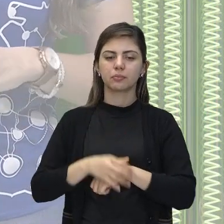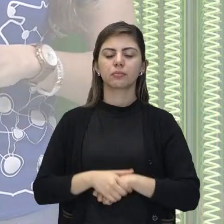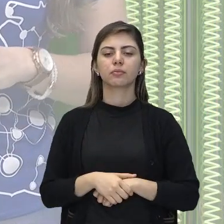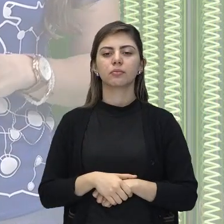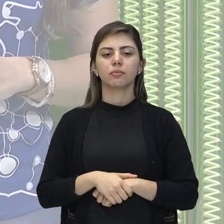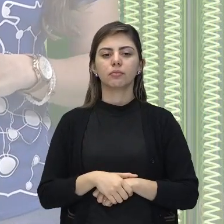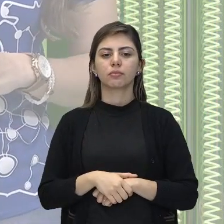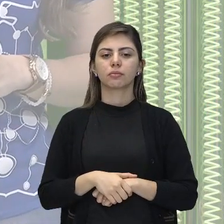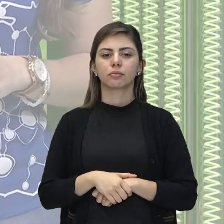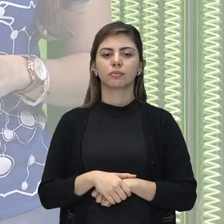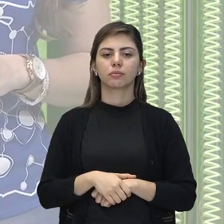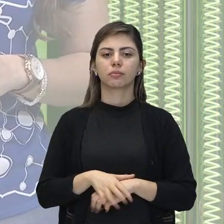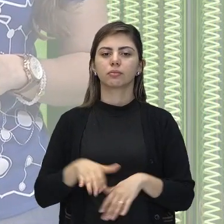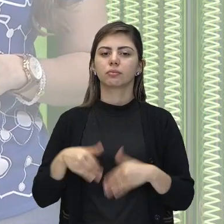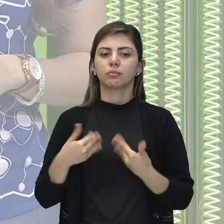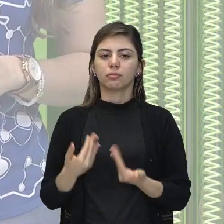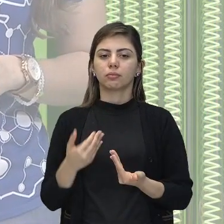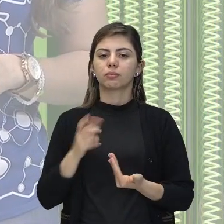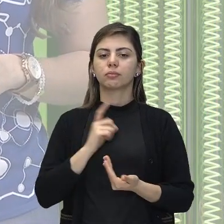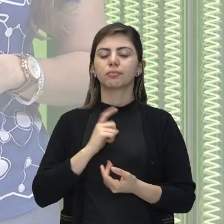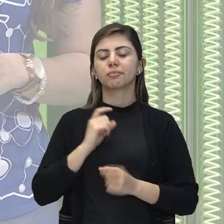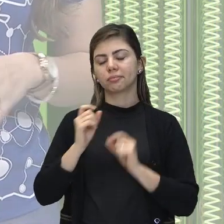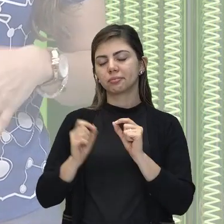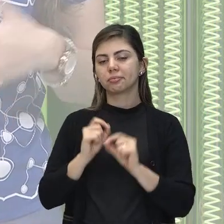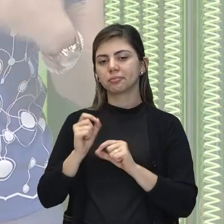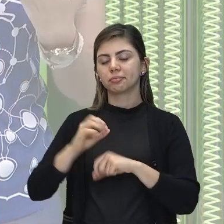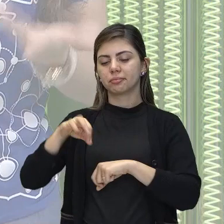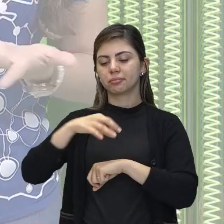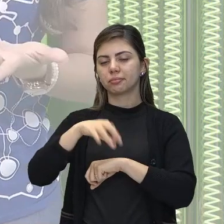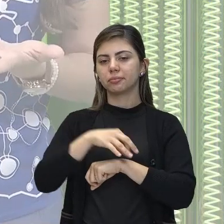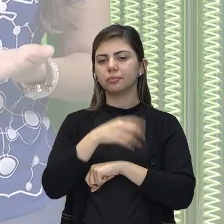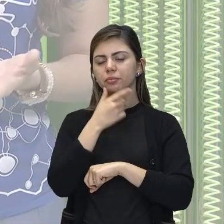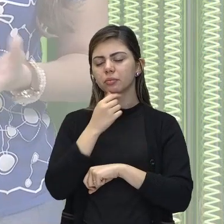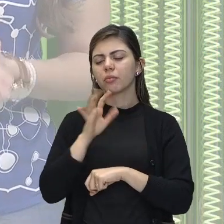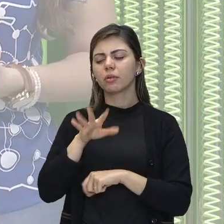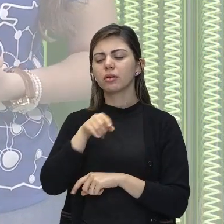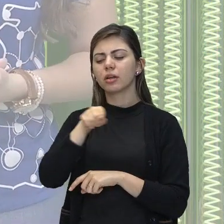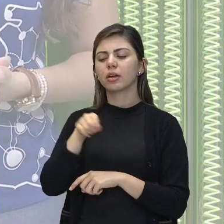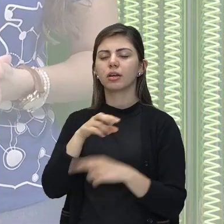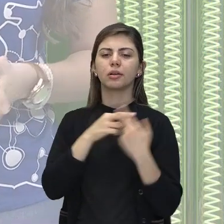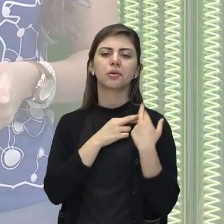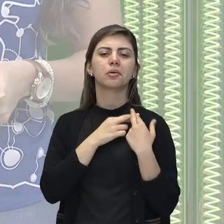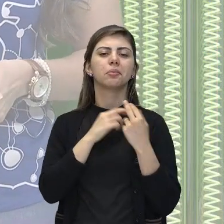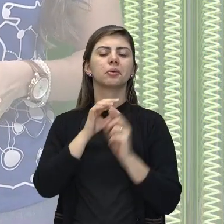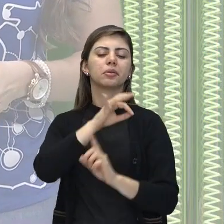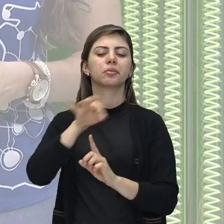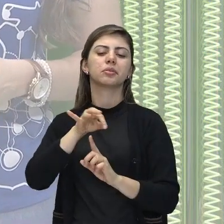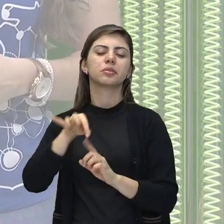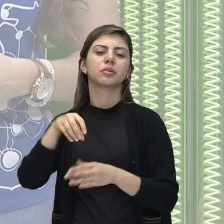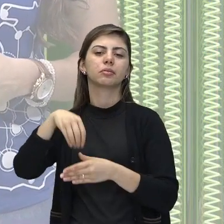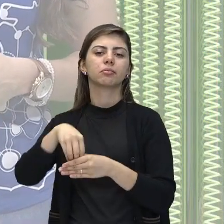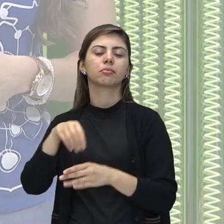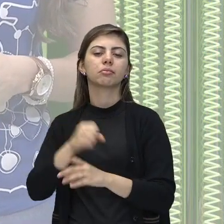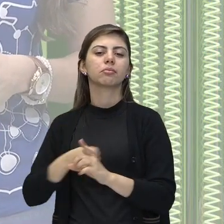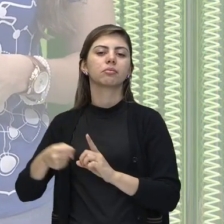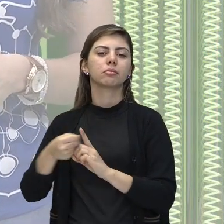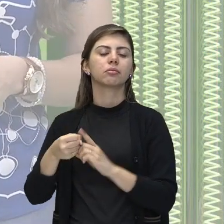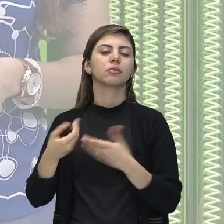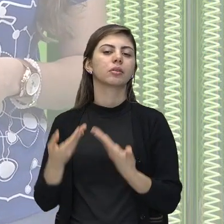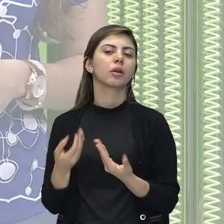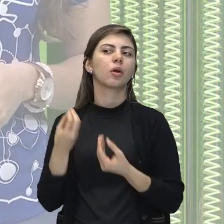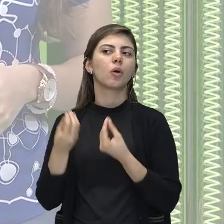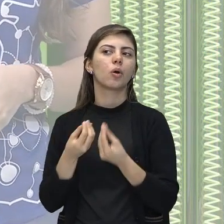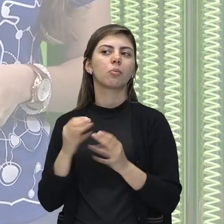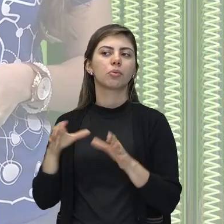aí nós temos os zangões. E qual é a função dos zangões dentro da